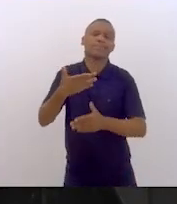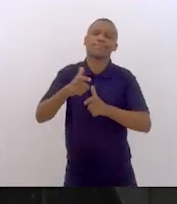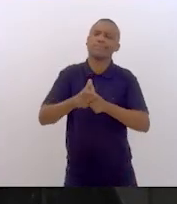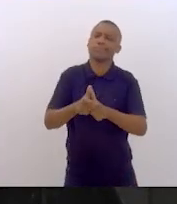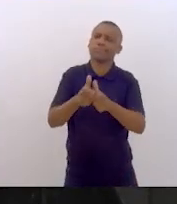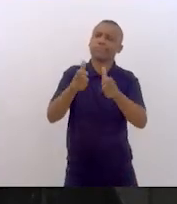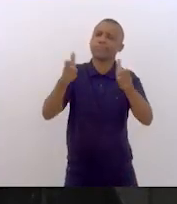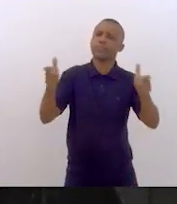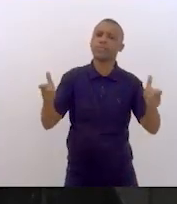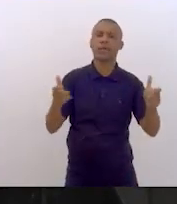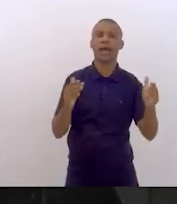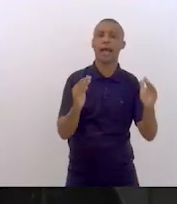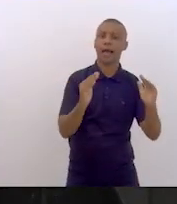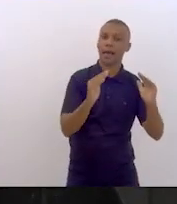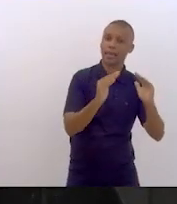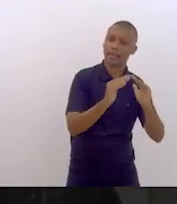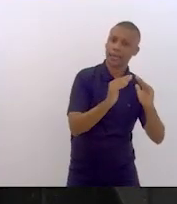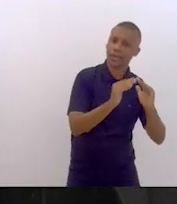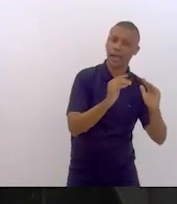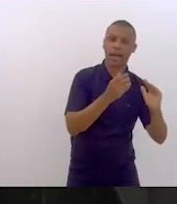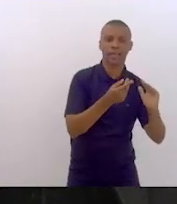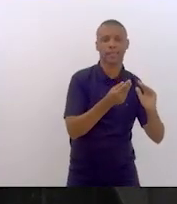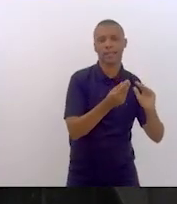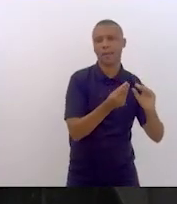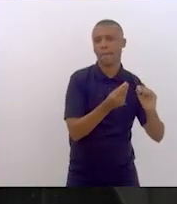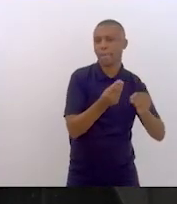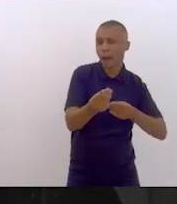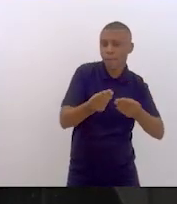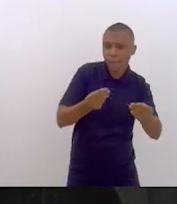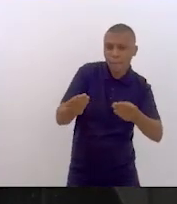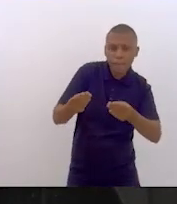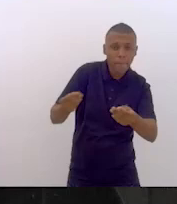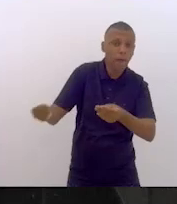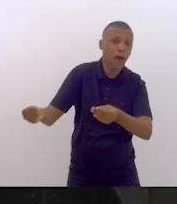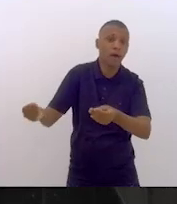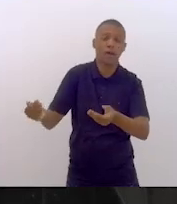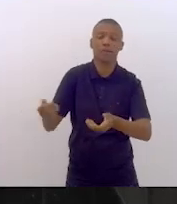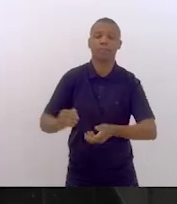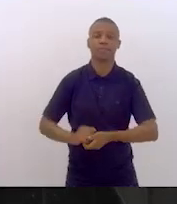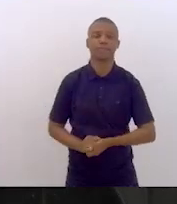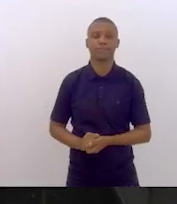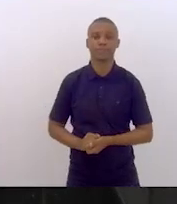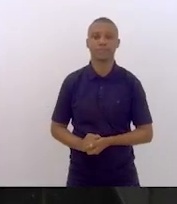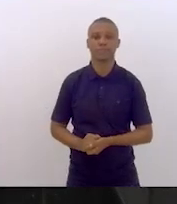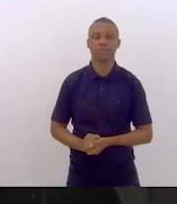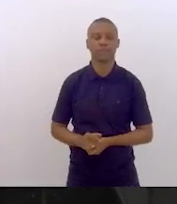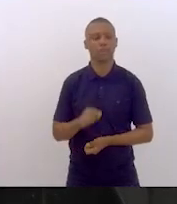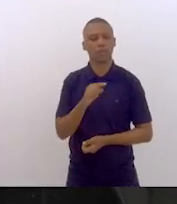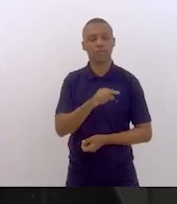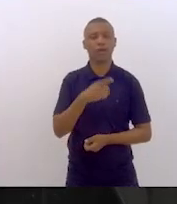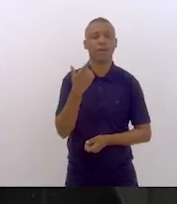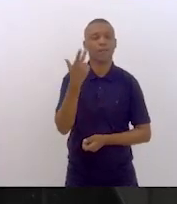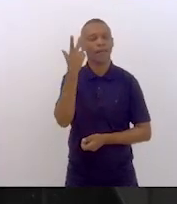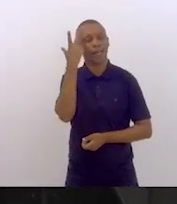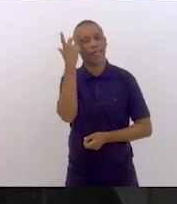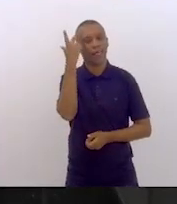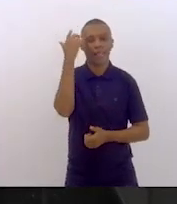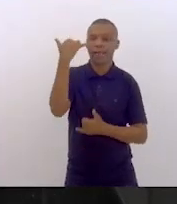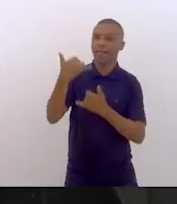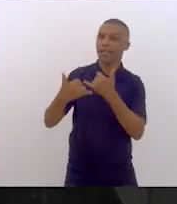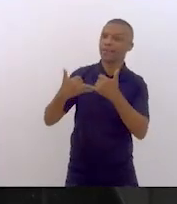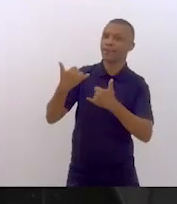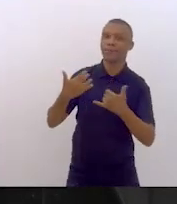ou em saquinhos e isso era uma diversão muito grande